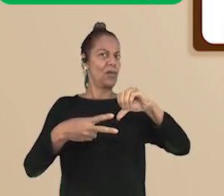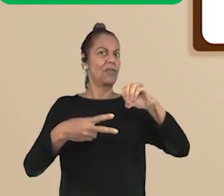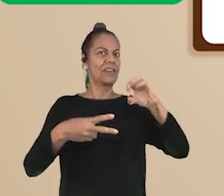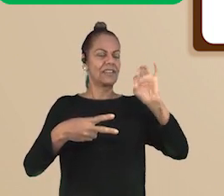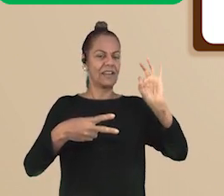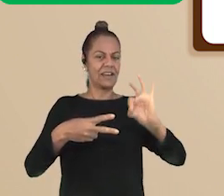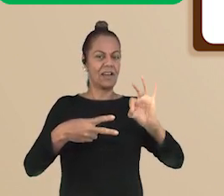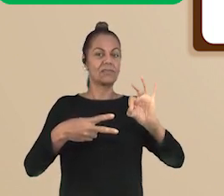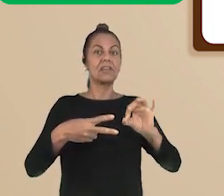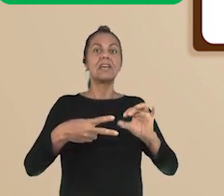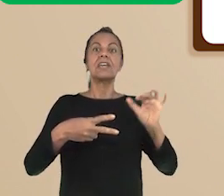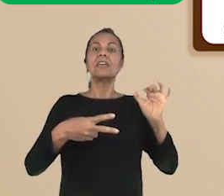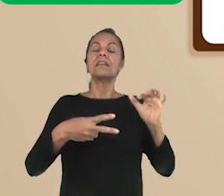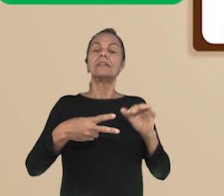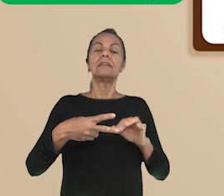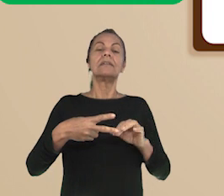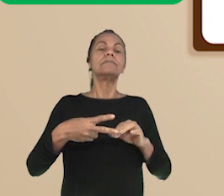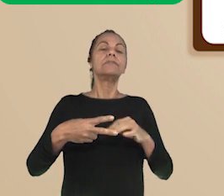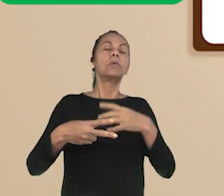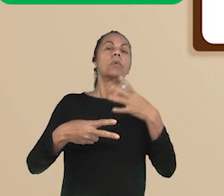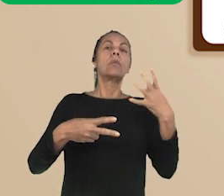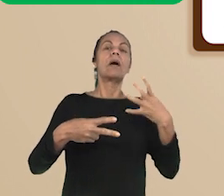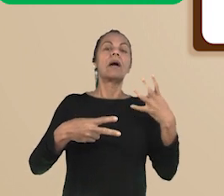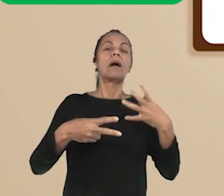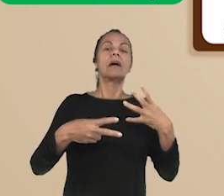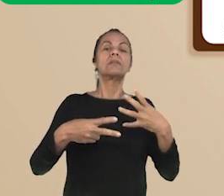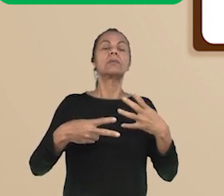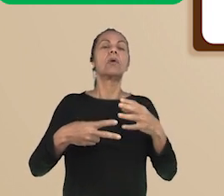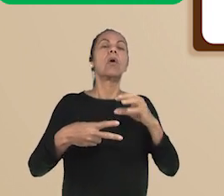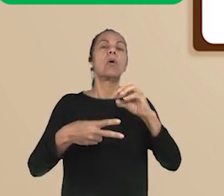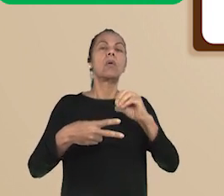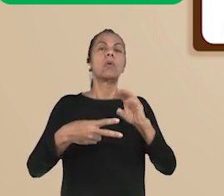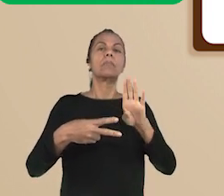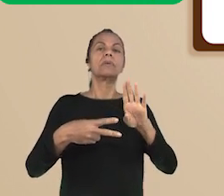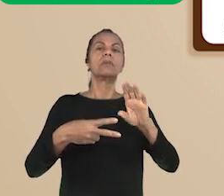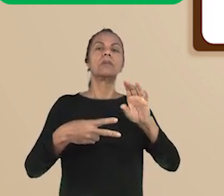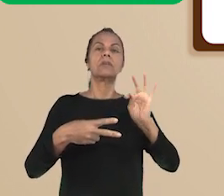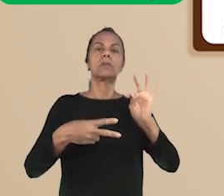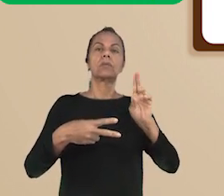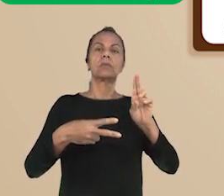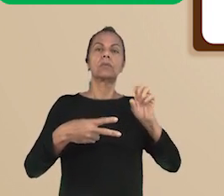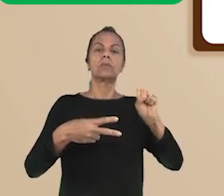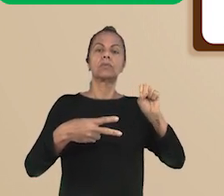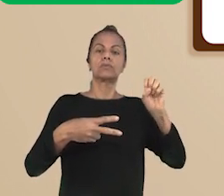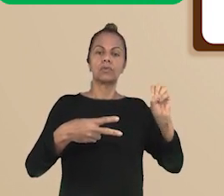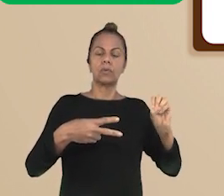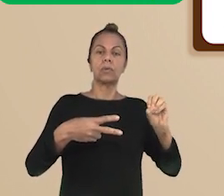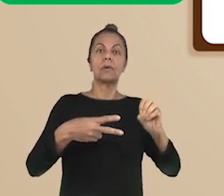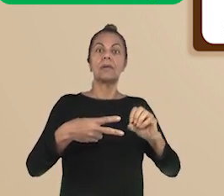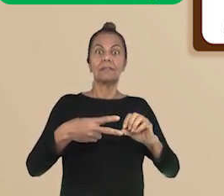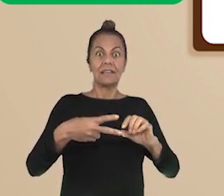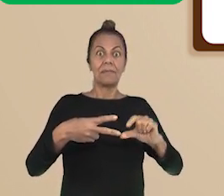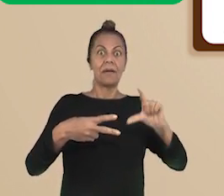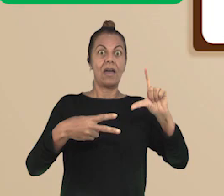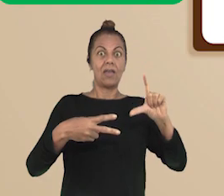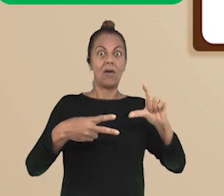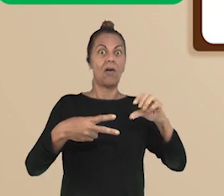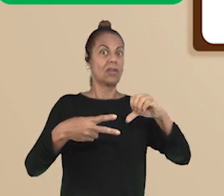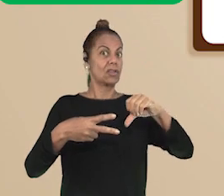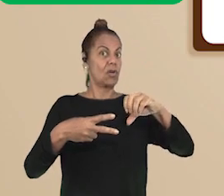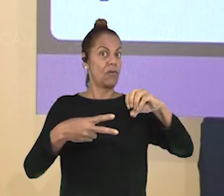último, nós temos um ângulo obtuso, que ele vai ser maior que 90 e menor que 180